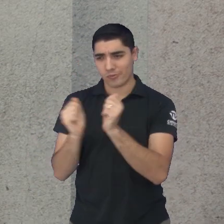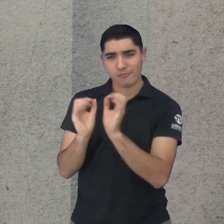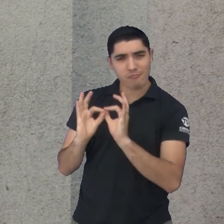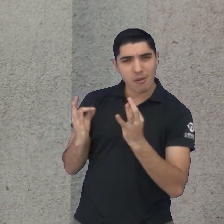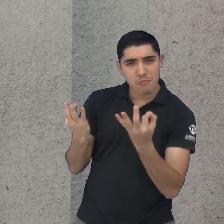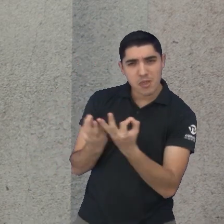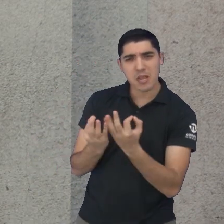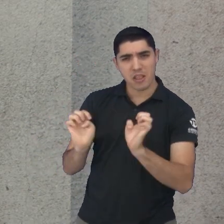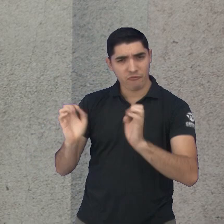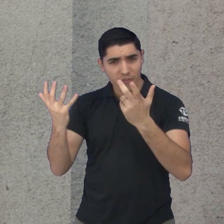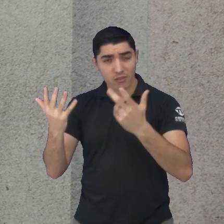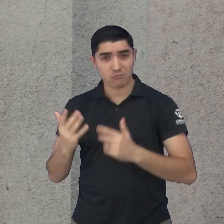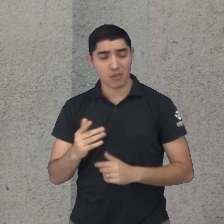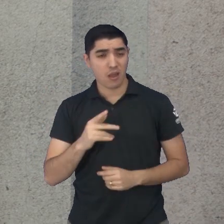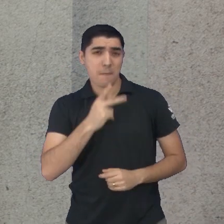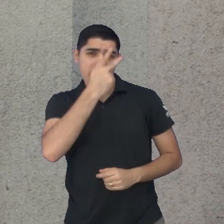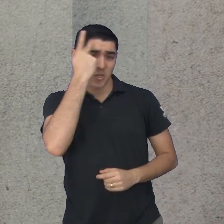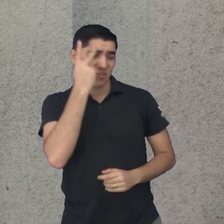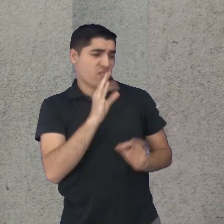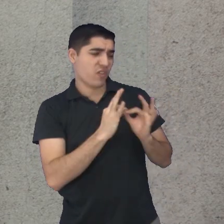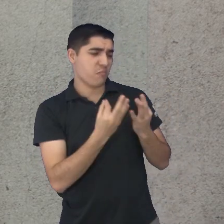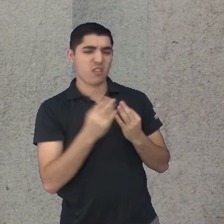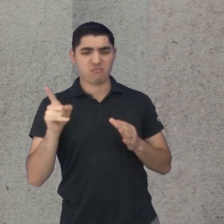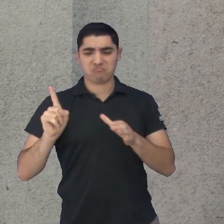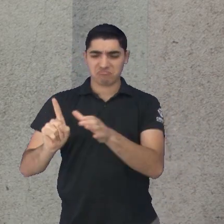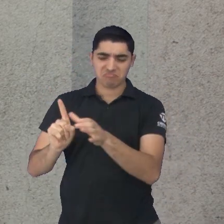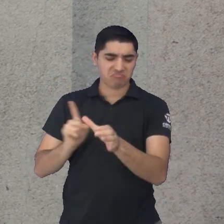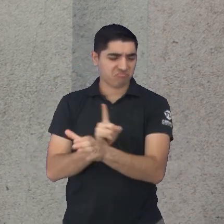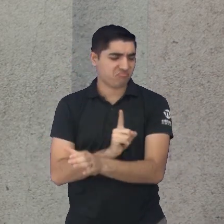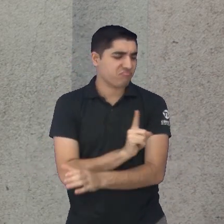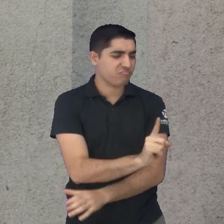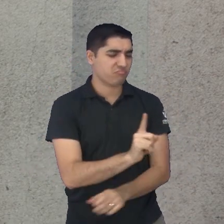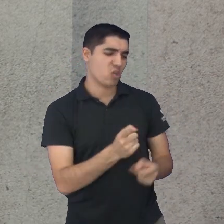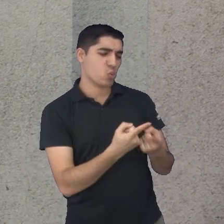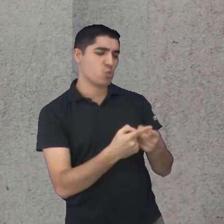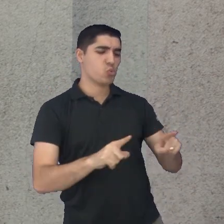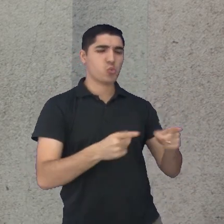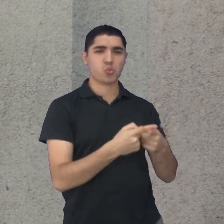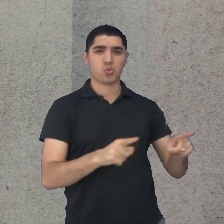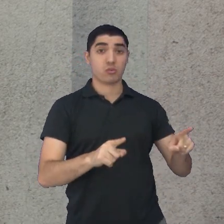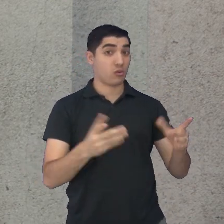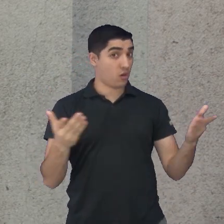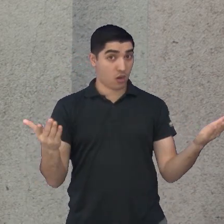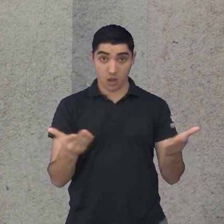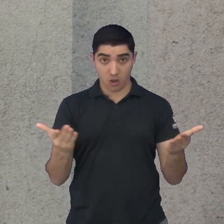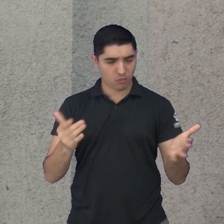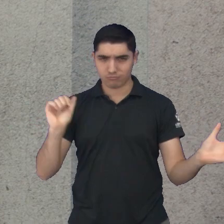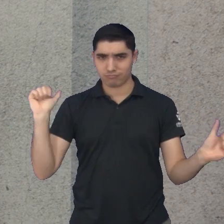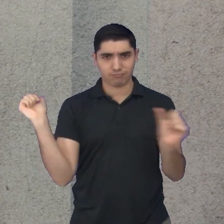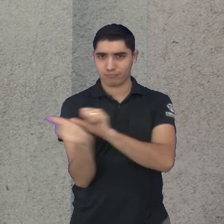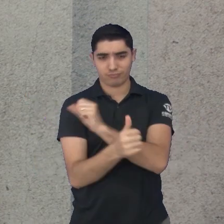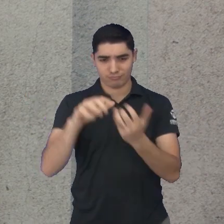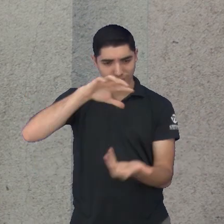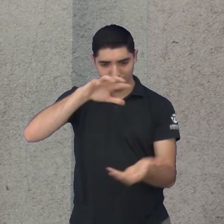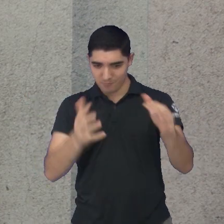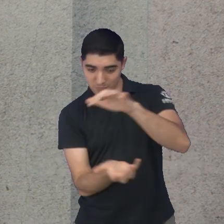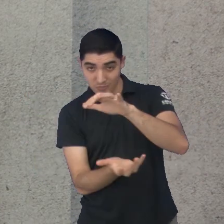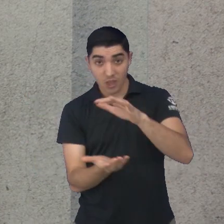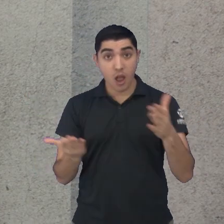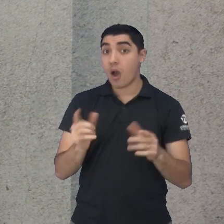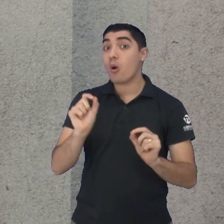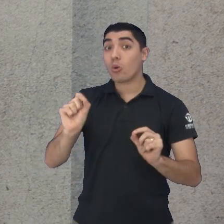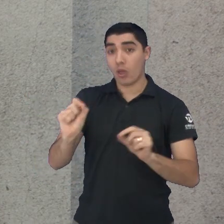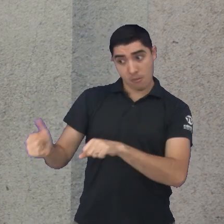quase sempre era alguém da própria família, né? Só que isso mudou. O mercado cresceu e o churrasqueiro virou